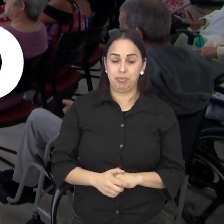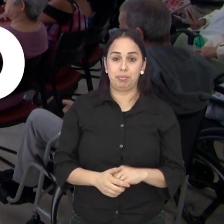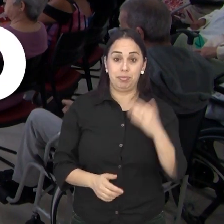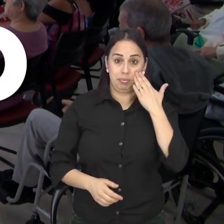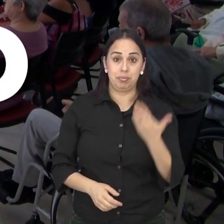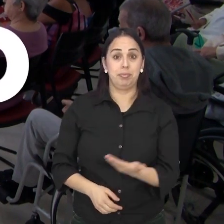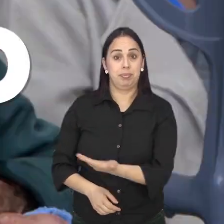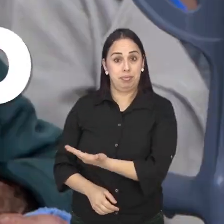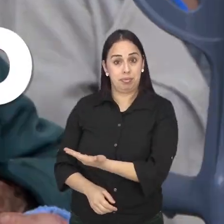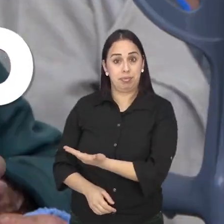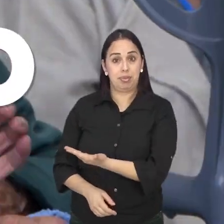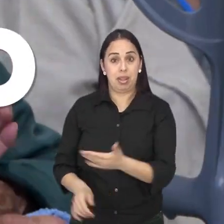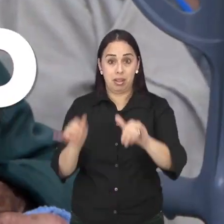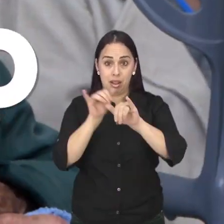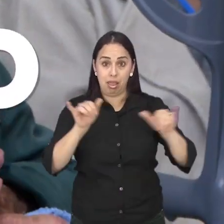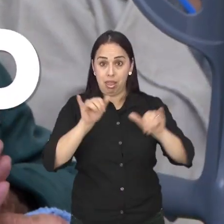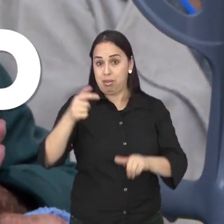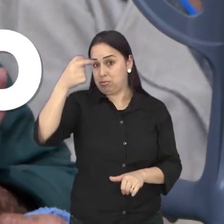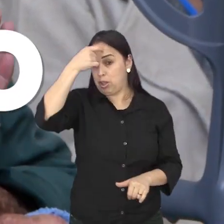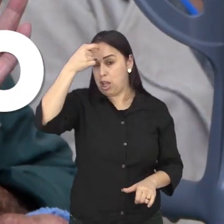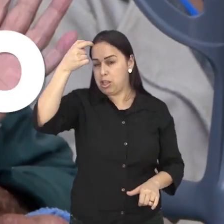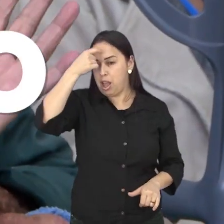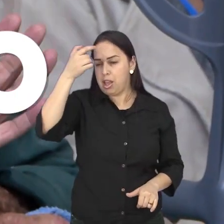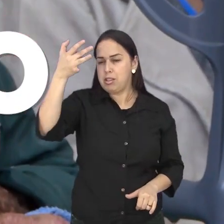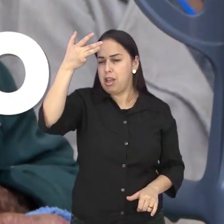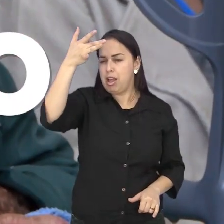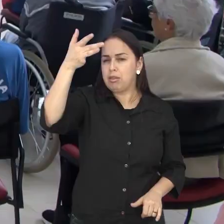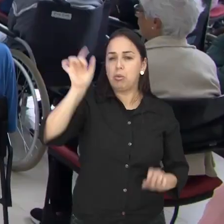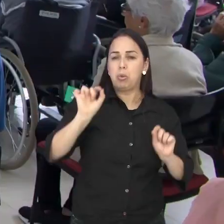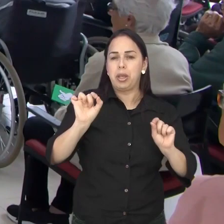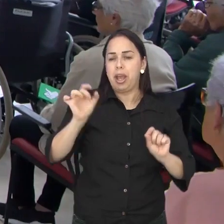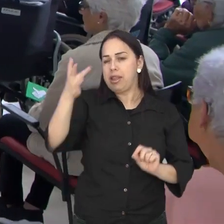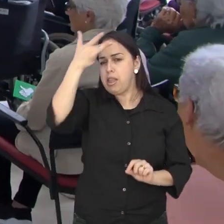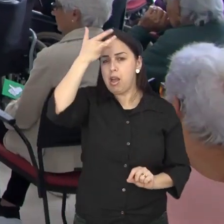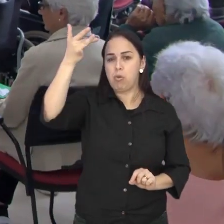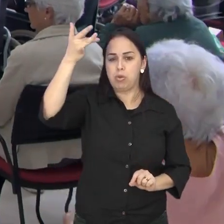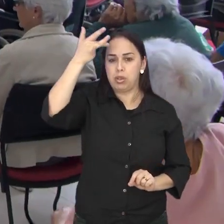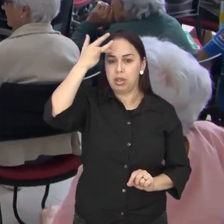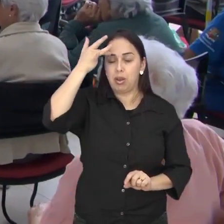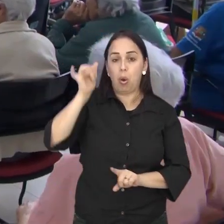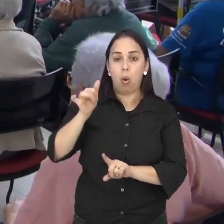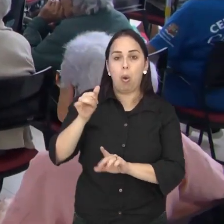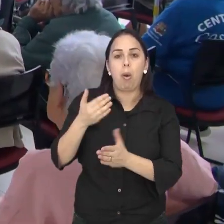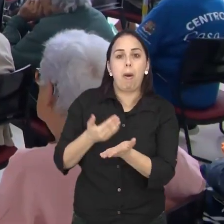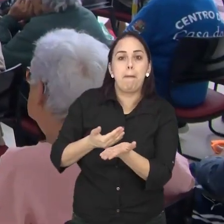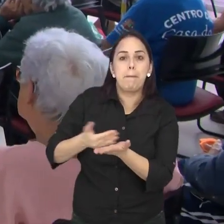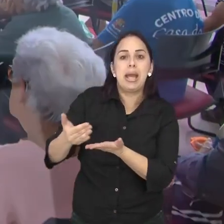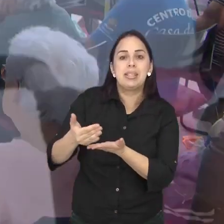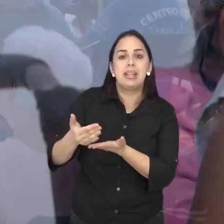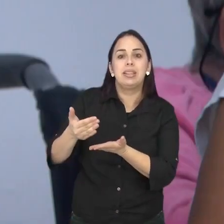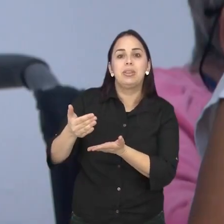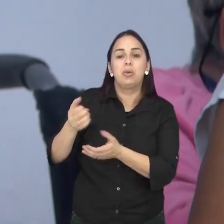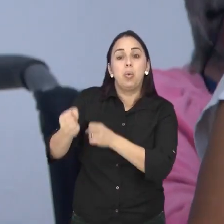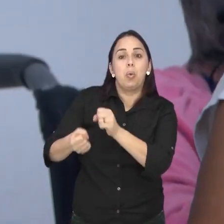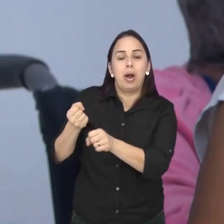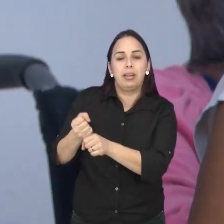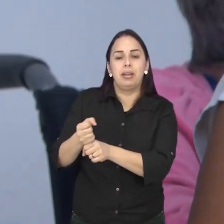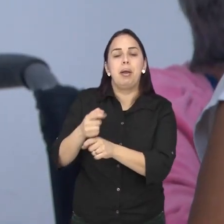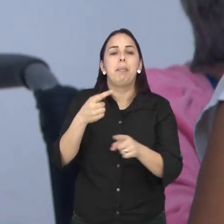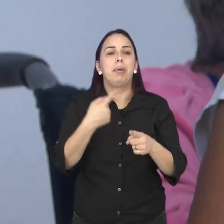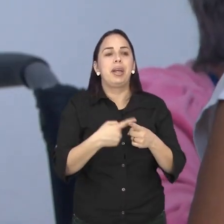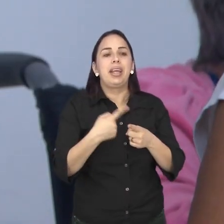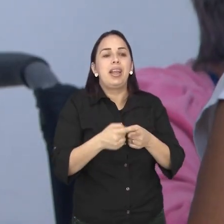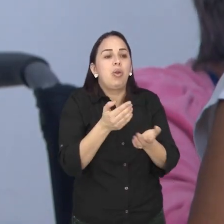movimento dedicado à conscientização sobre a saúde mental, que acontece justamente no começo do ano, período em que muitas